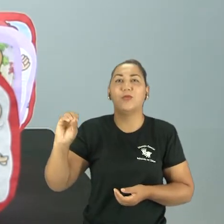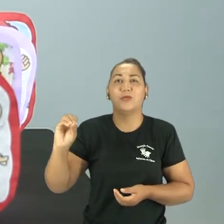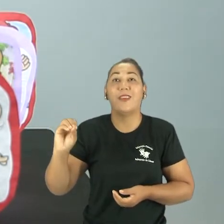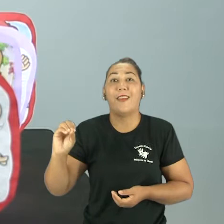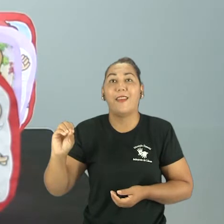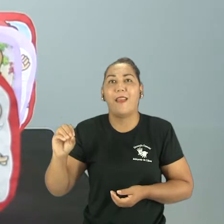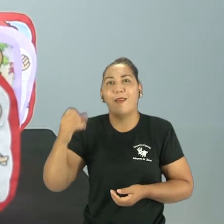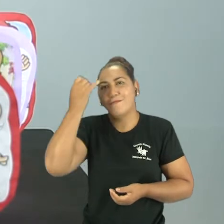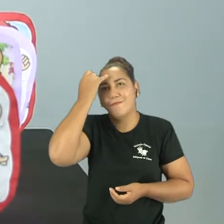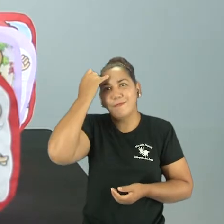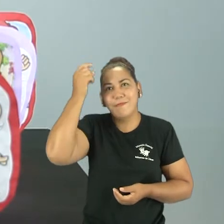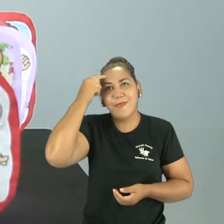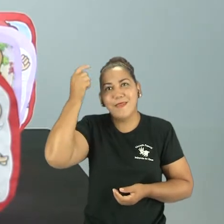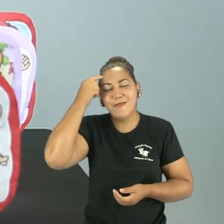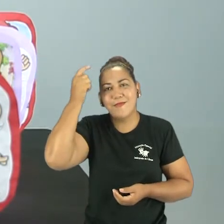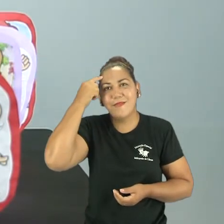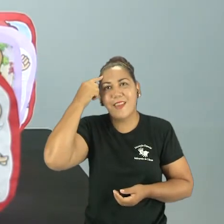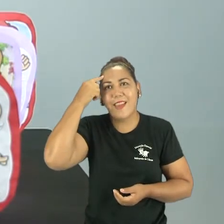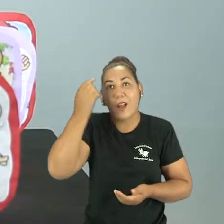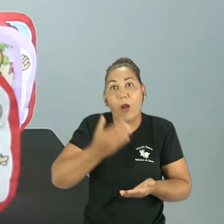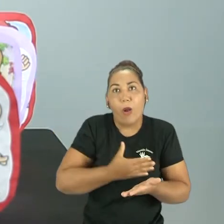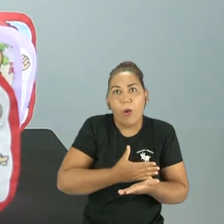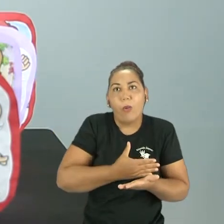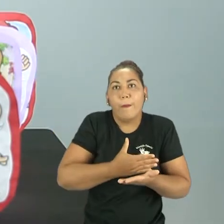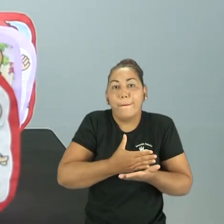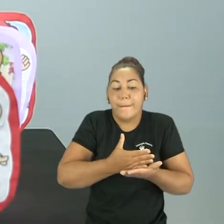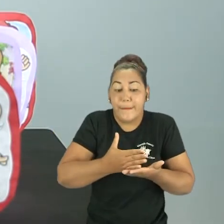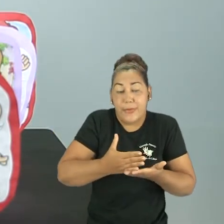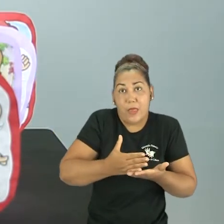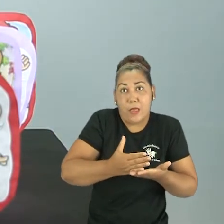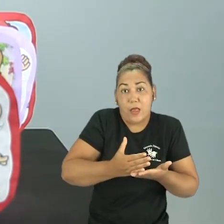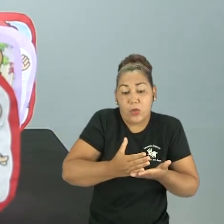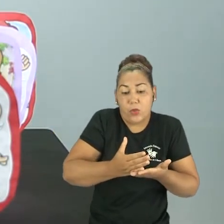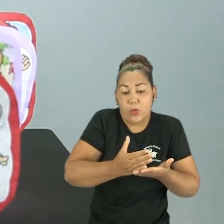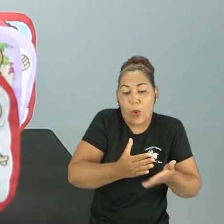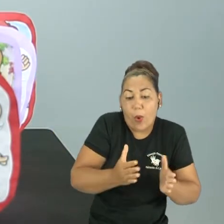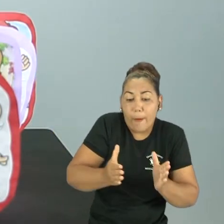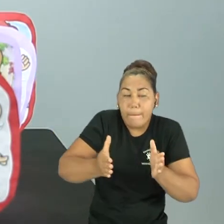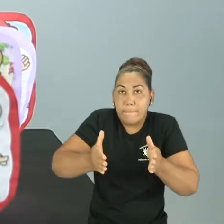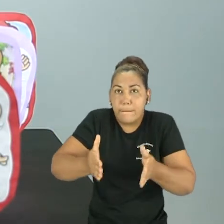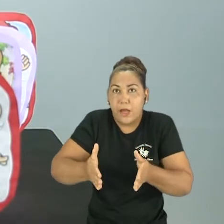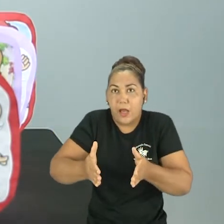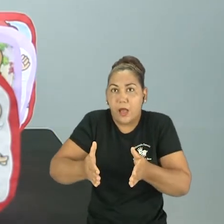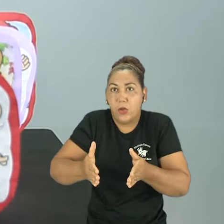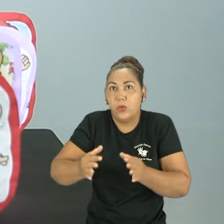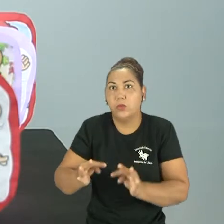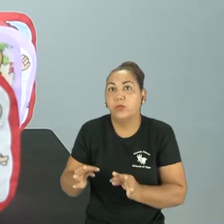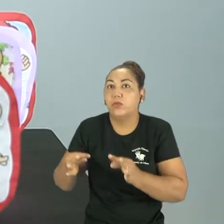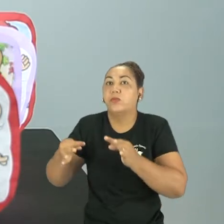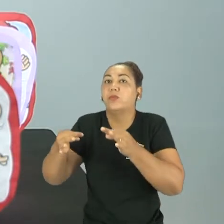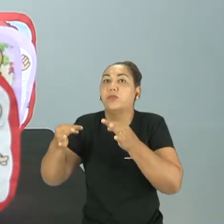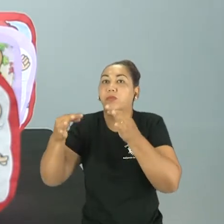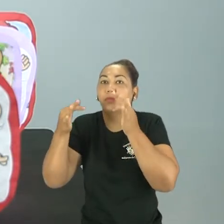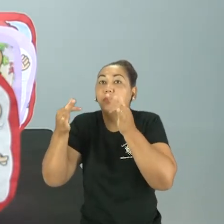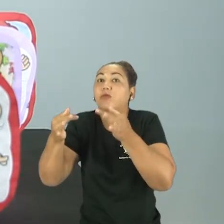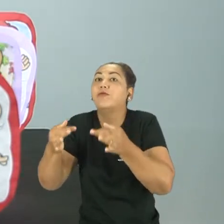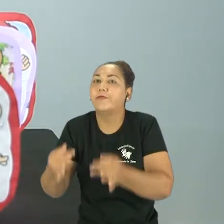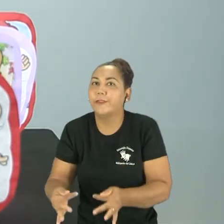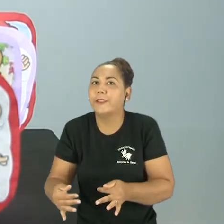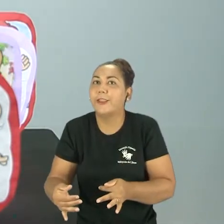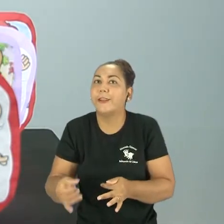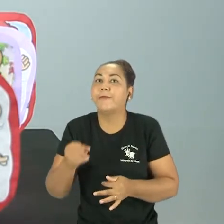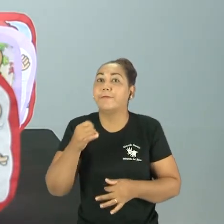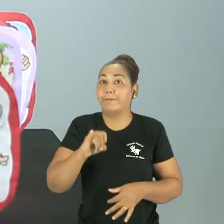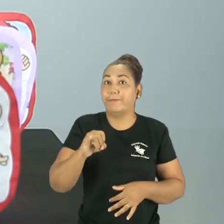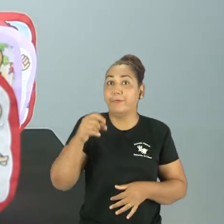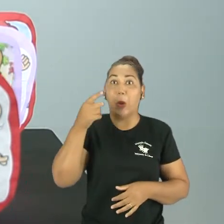fim. E se você não ficar ligado na historinha, ele vai o quê? Você não vai